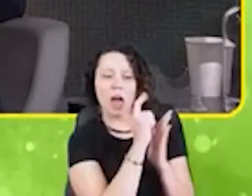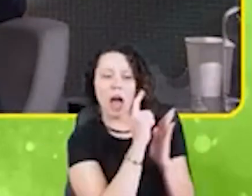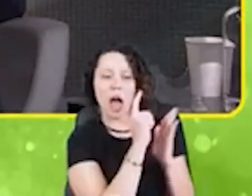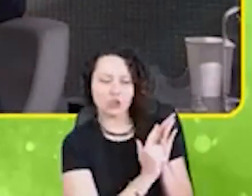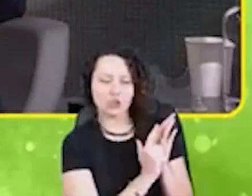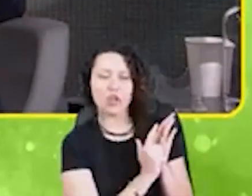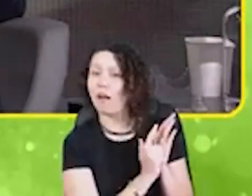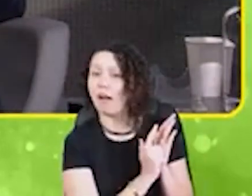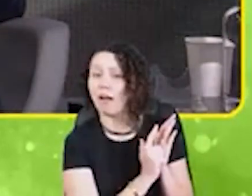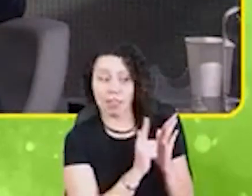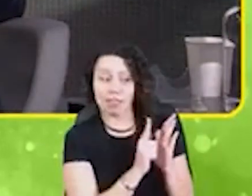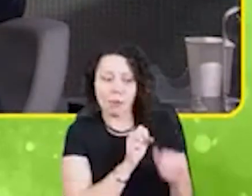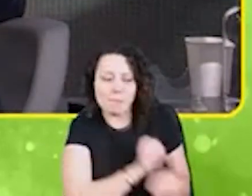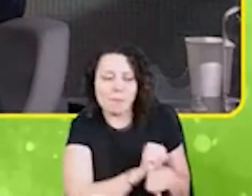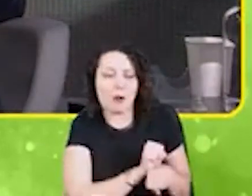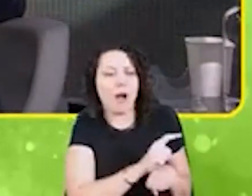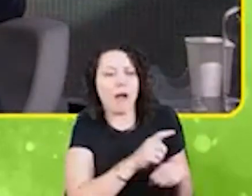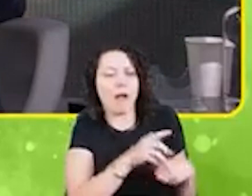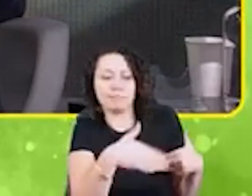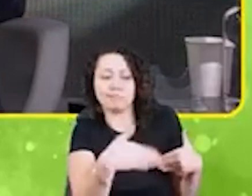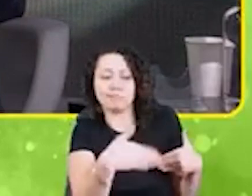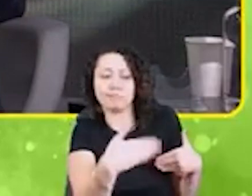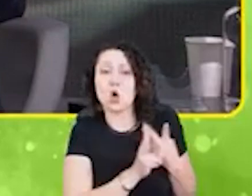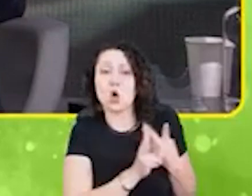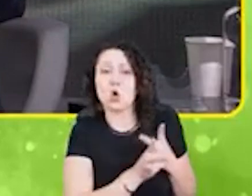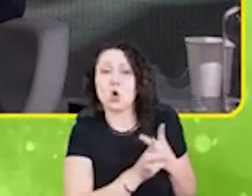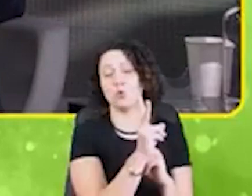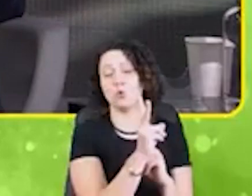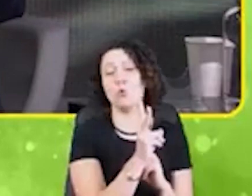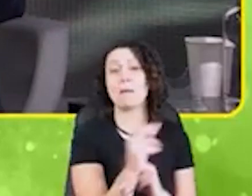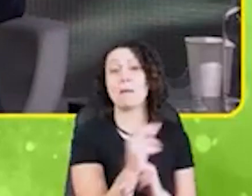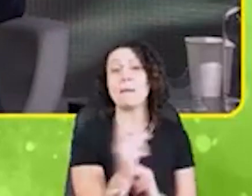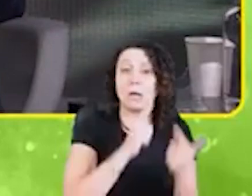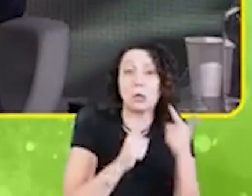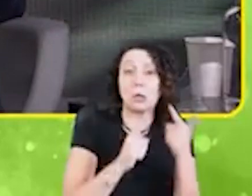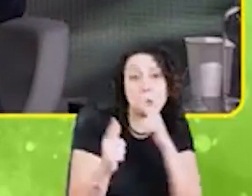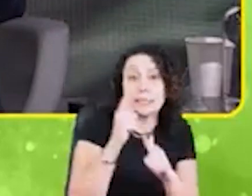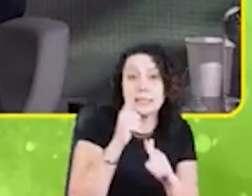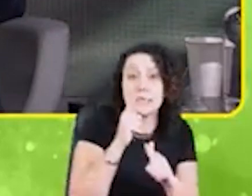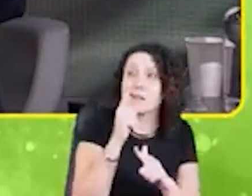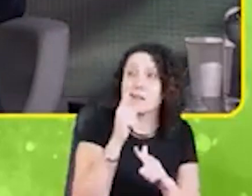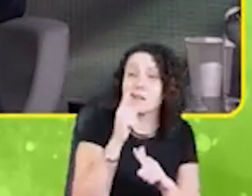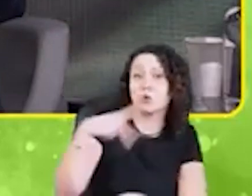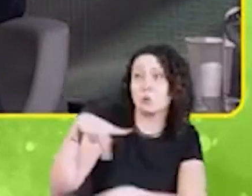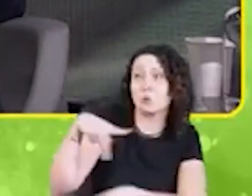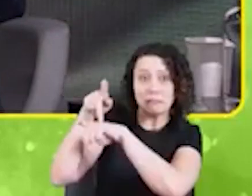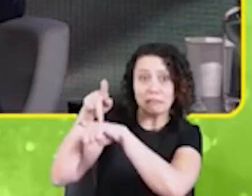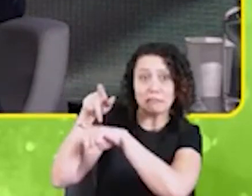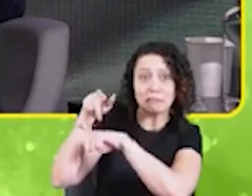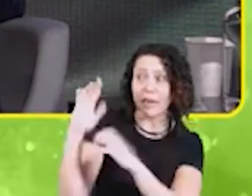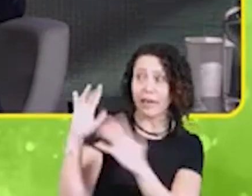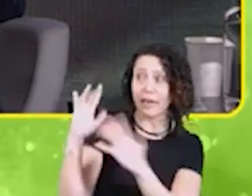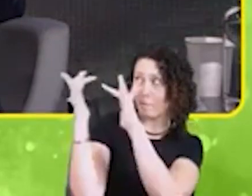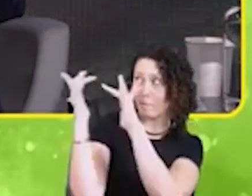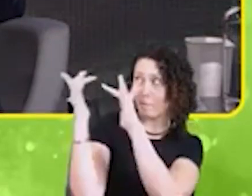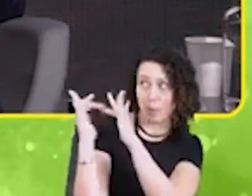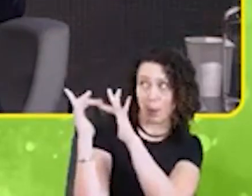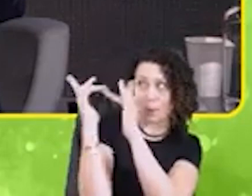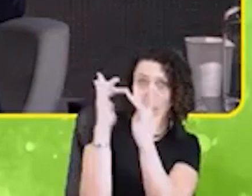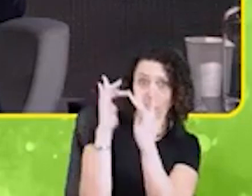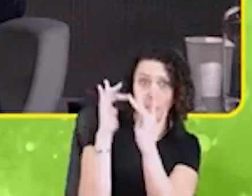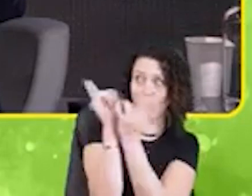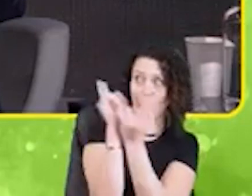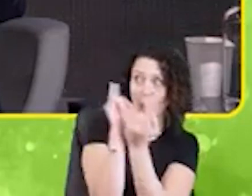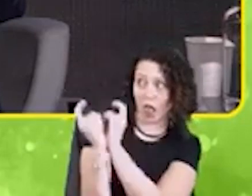continua no sentido de oferecer àqueles países com quem ele tem se reunido cooperação